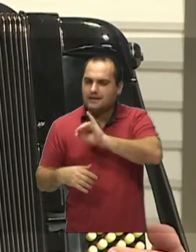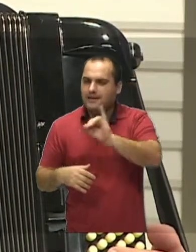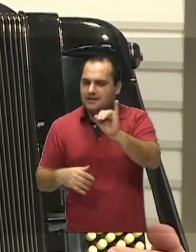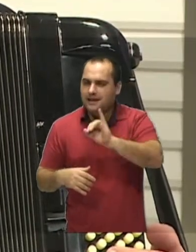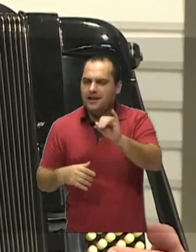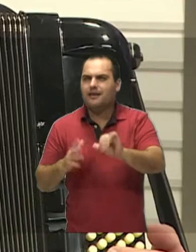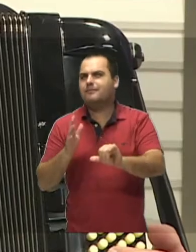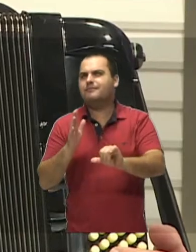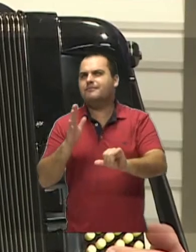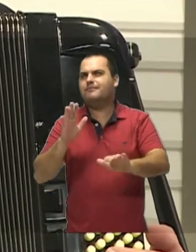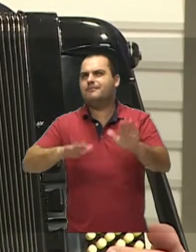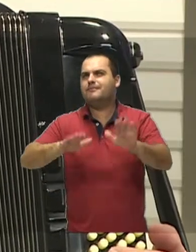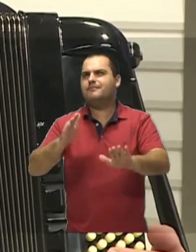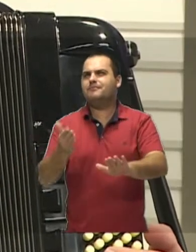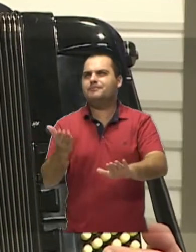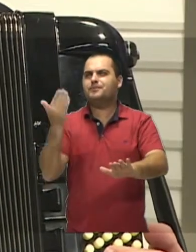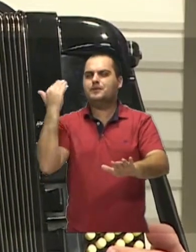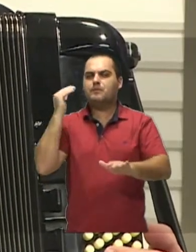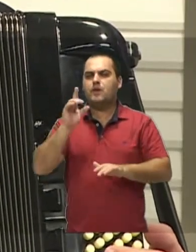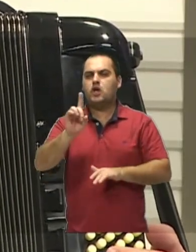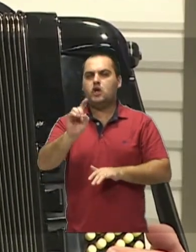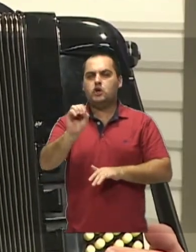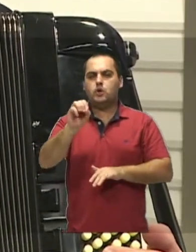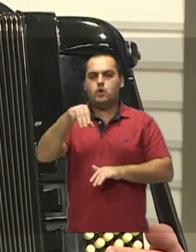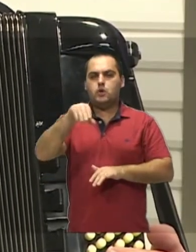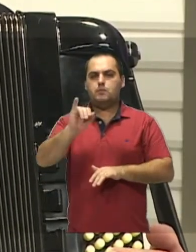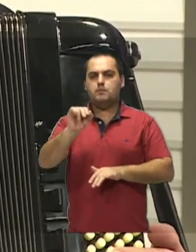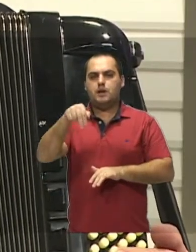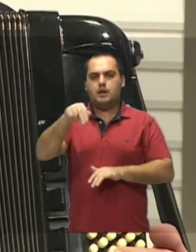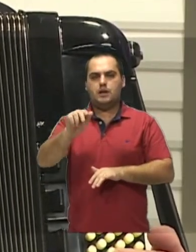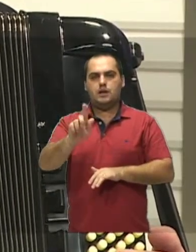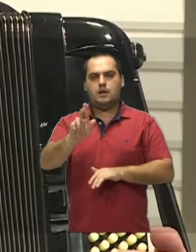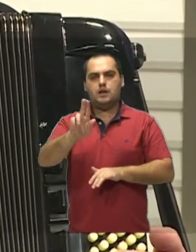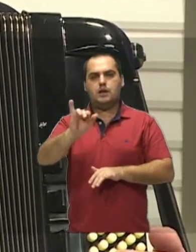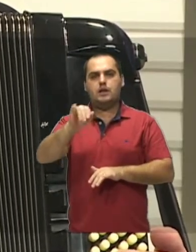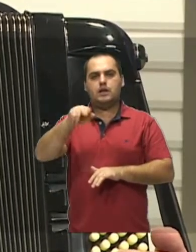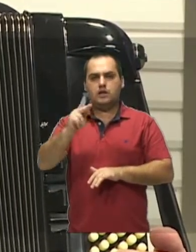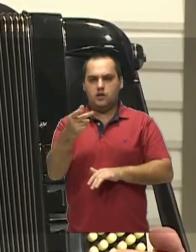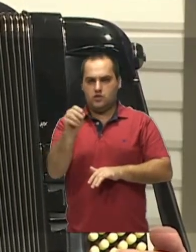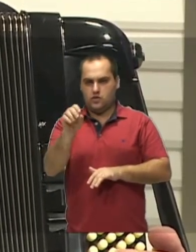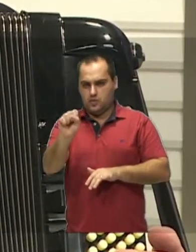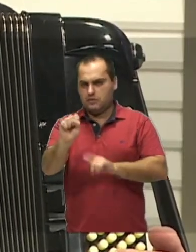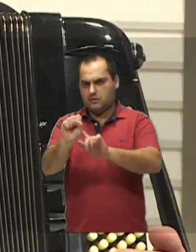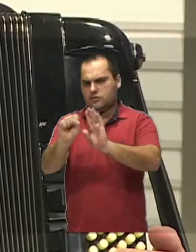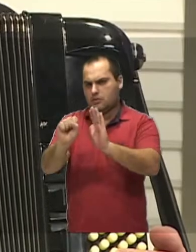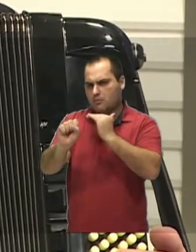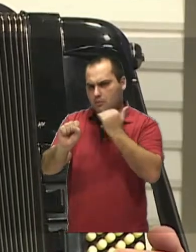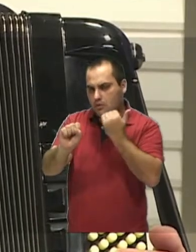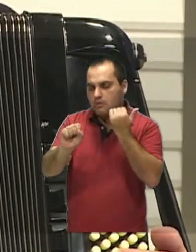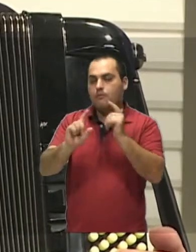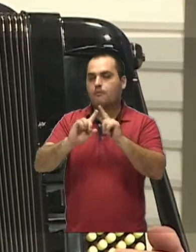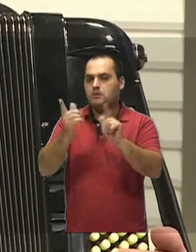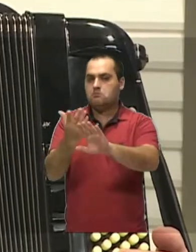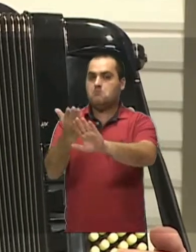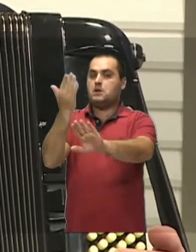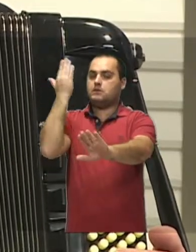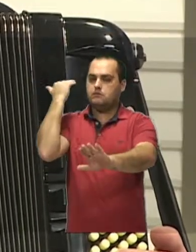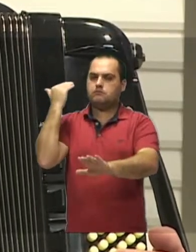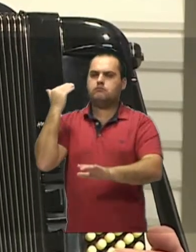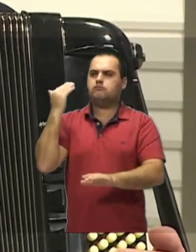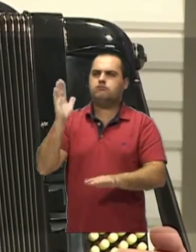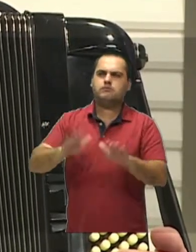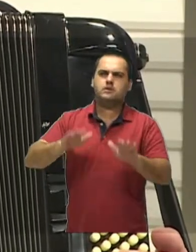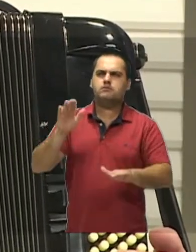festivais, quando o Dominguinhos, infelizmente falecido já, mas na época ainda muito ativo, muito bem. Isso há